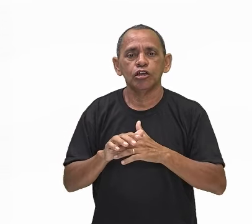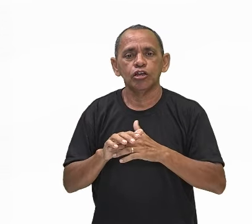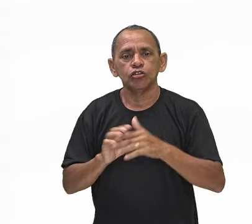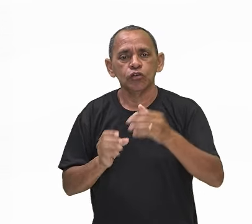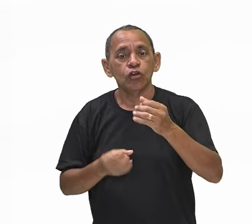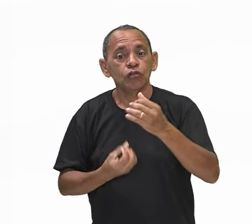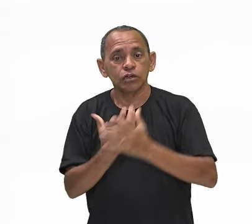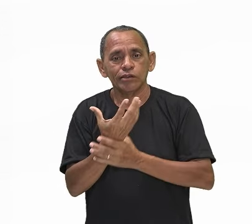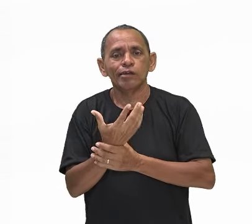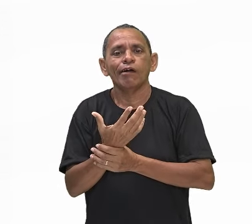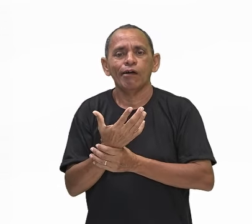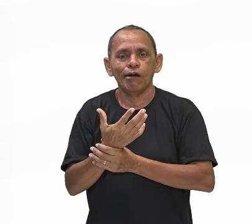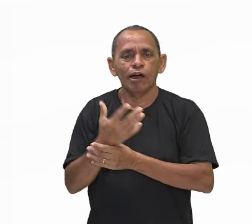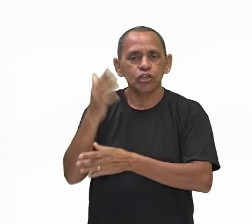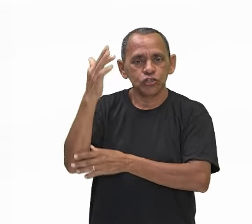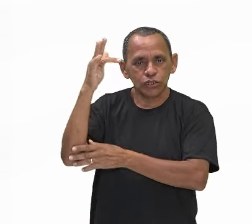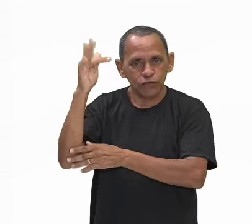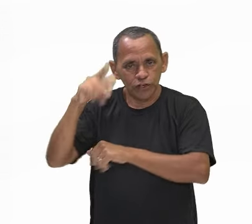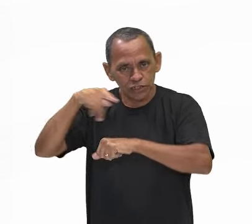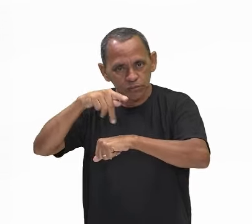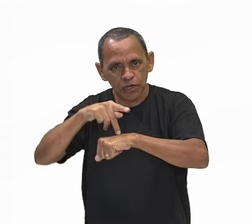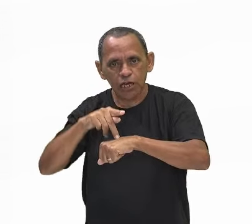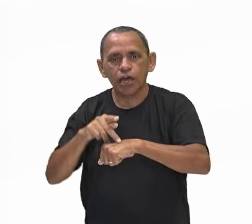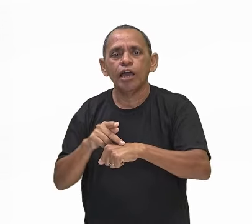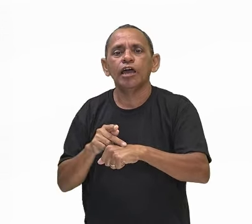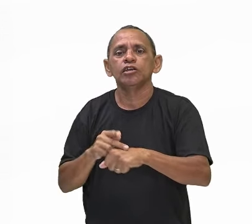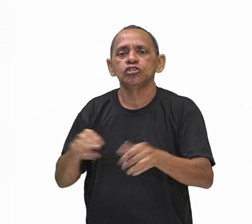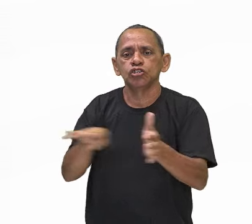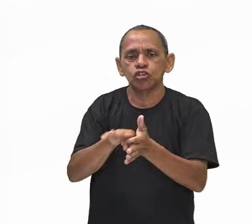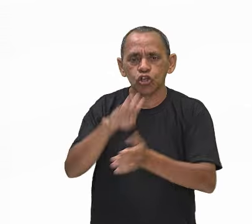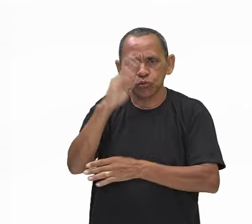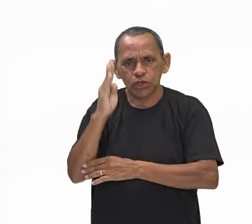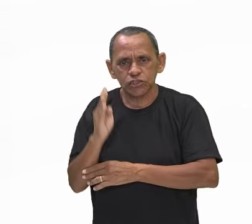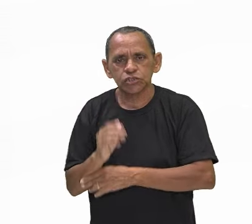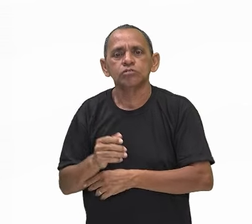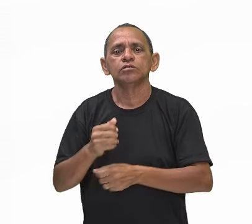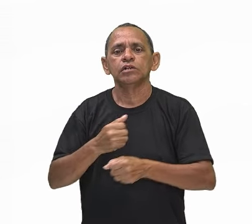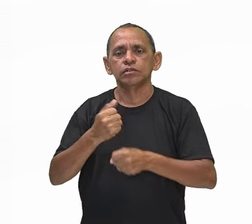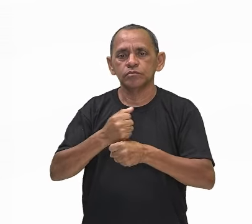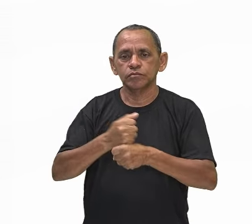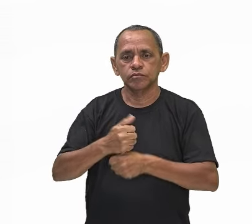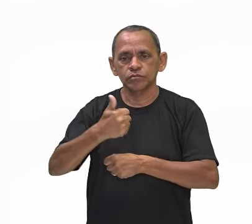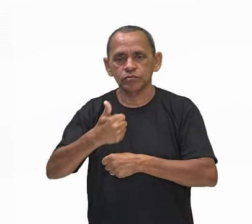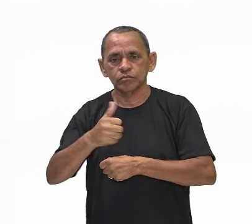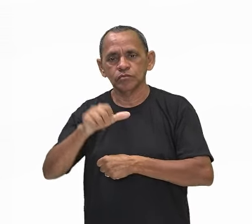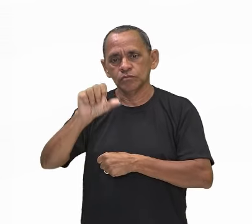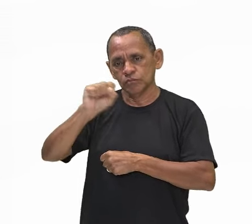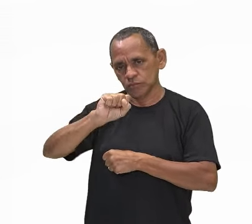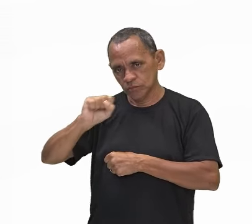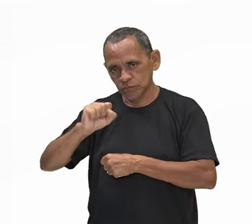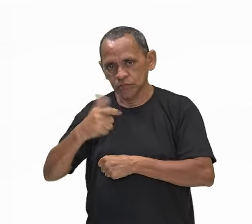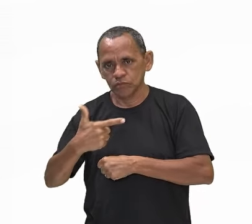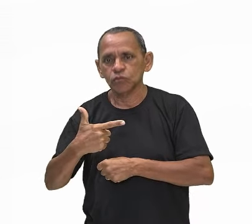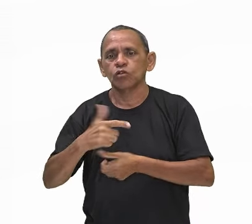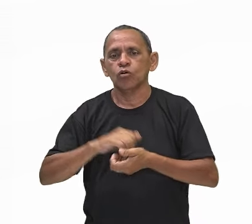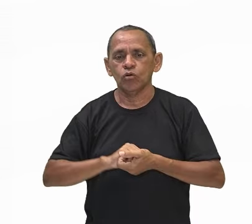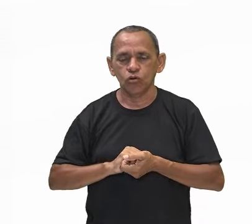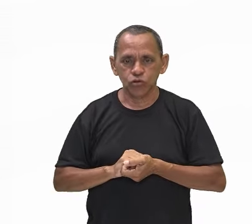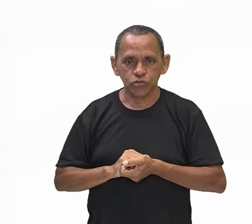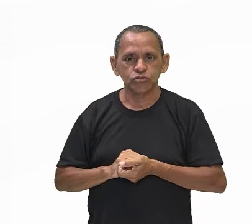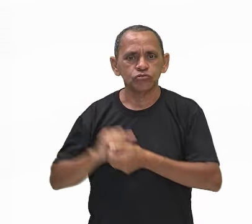no Brasil em 1882. O seu objetivo era o interesse pela cultura clássica, tendo como